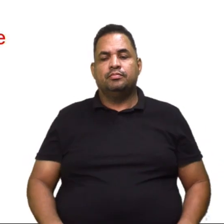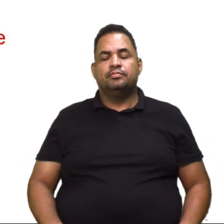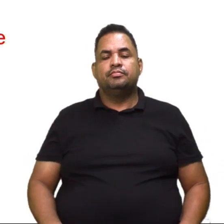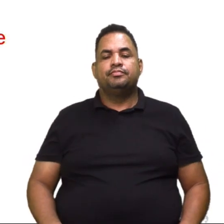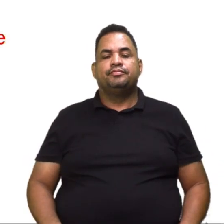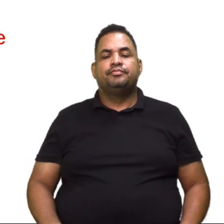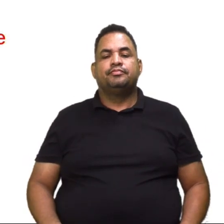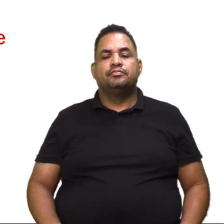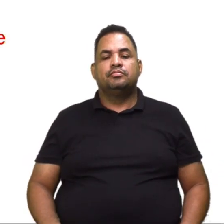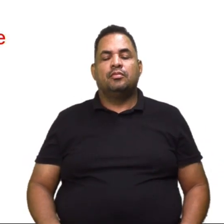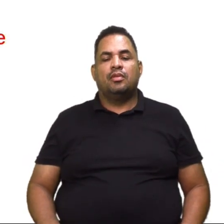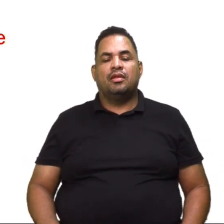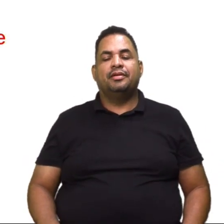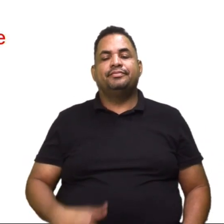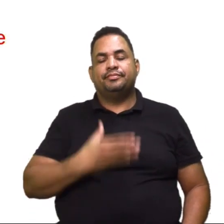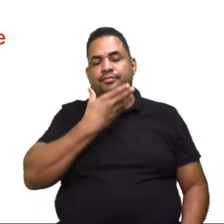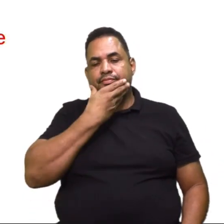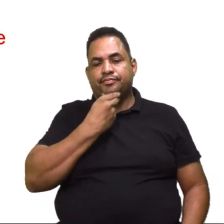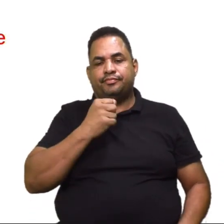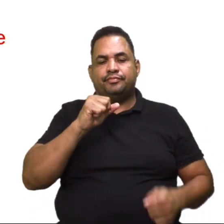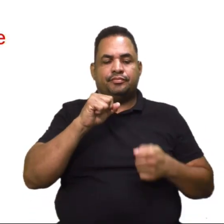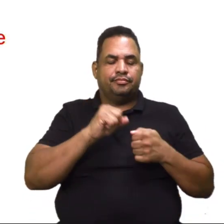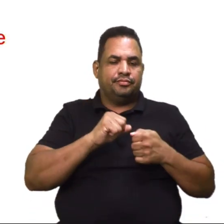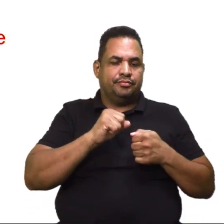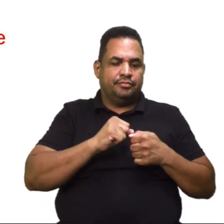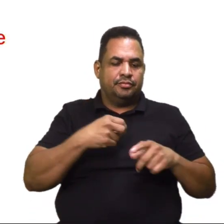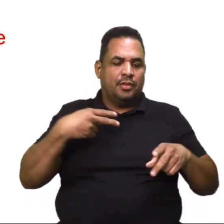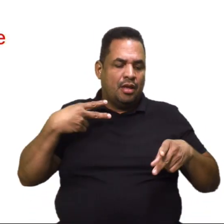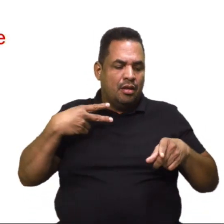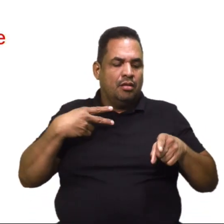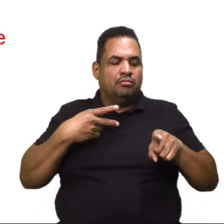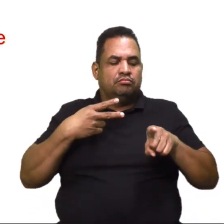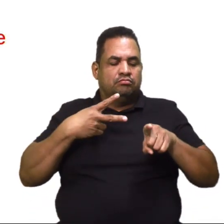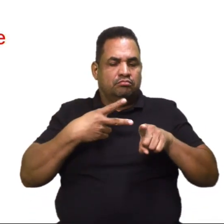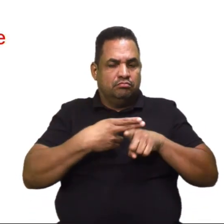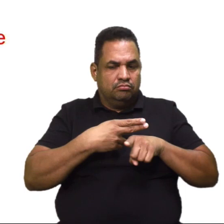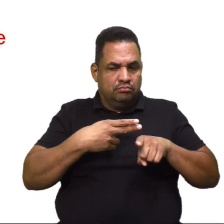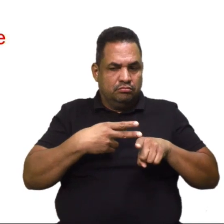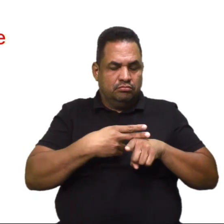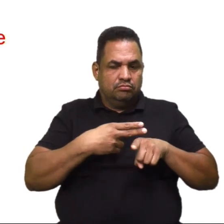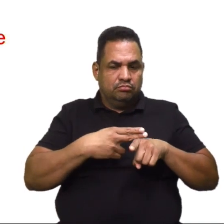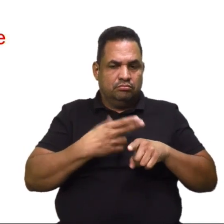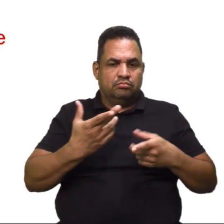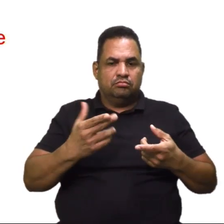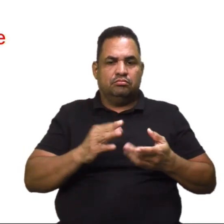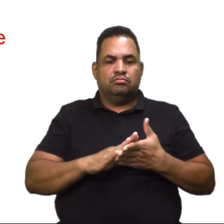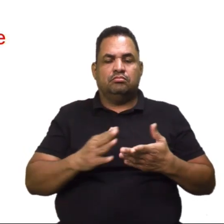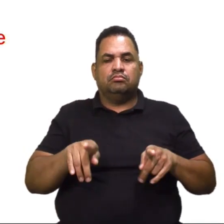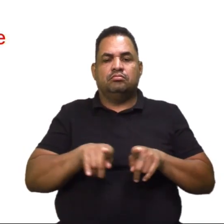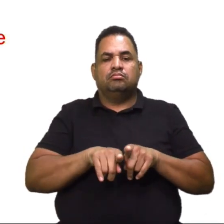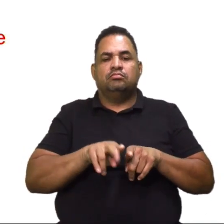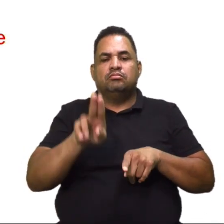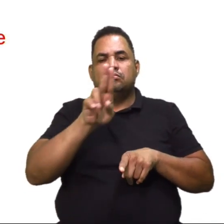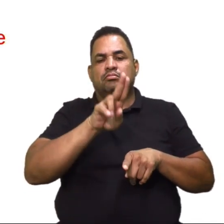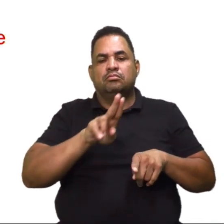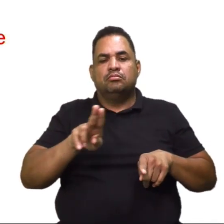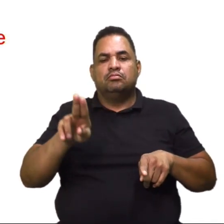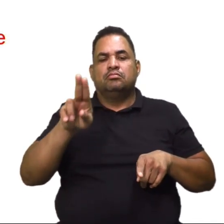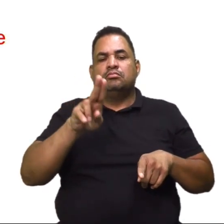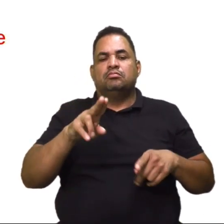Então, mesmo o homem que fez a vasectomia, ele é interessante ele também fazer o uso